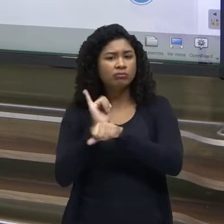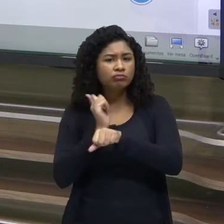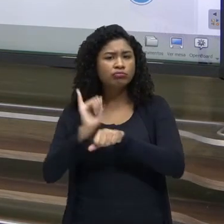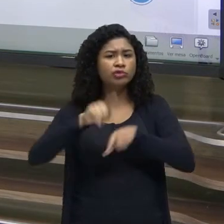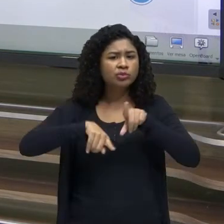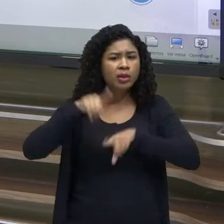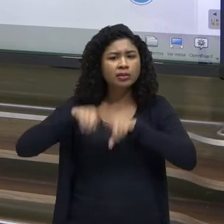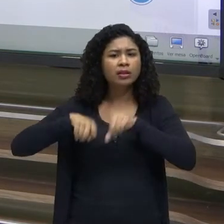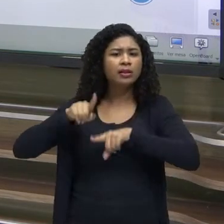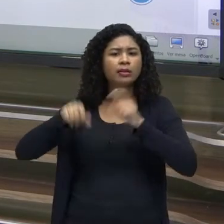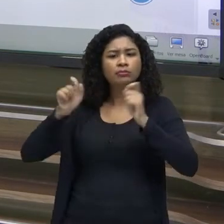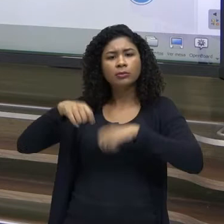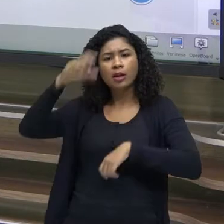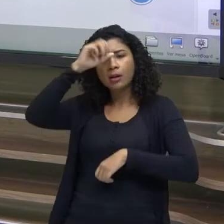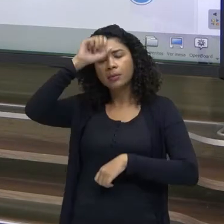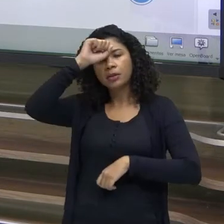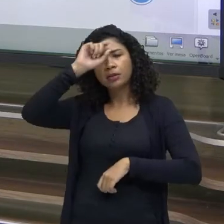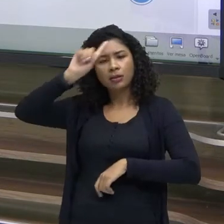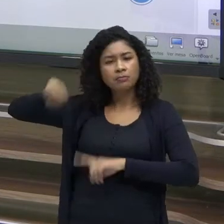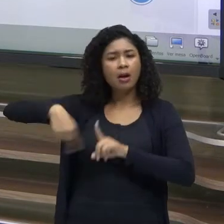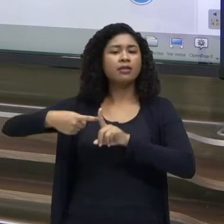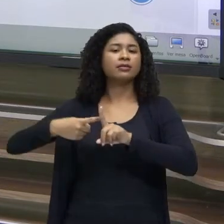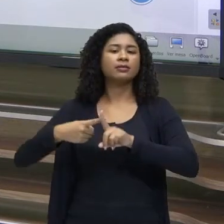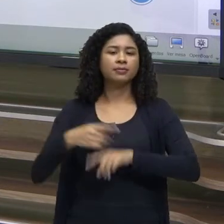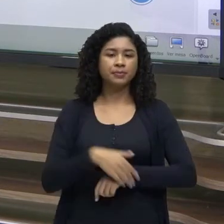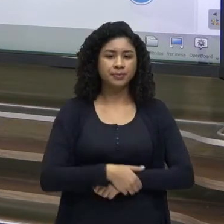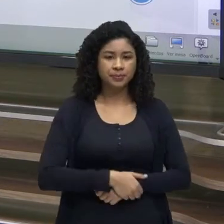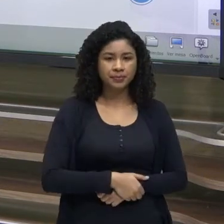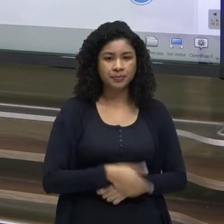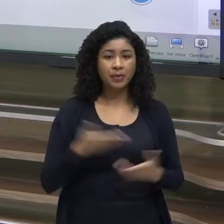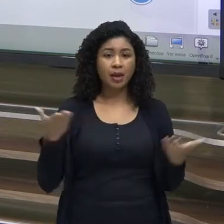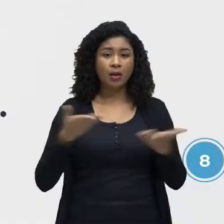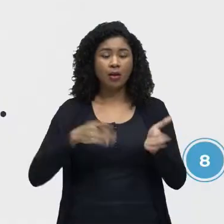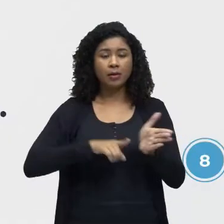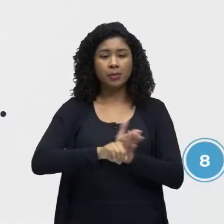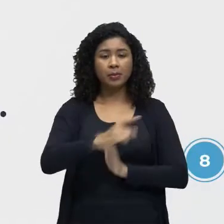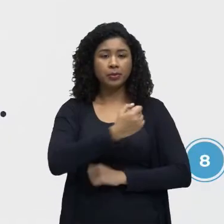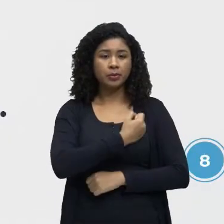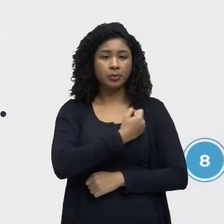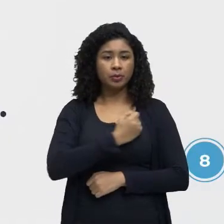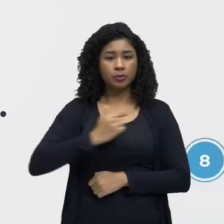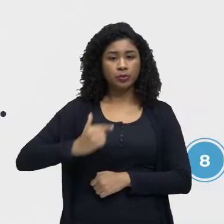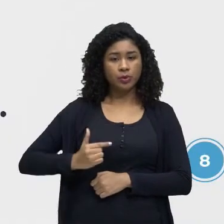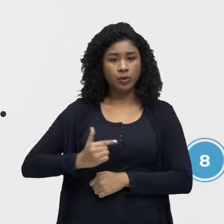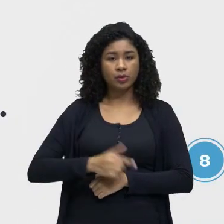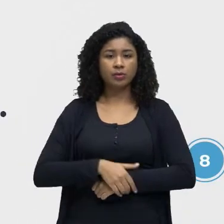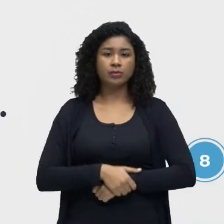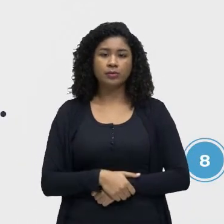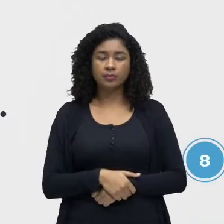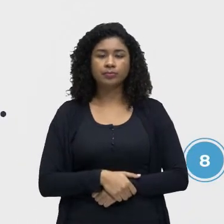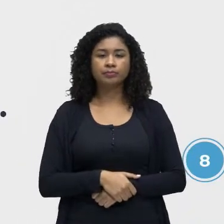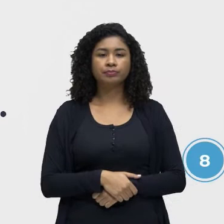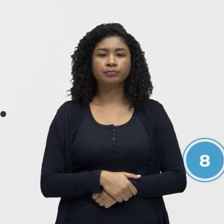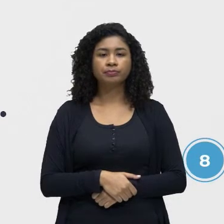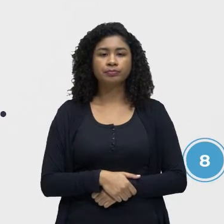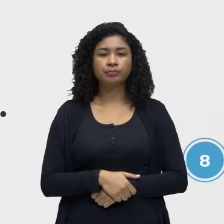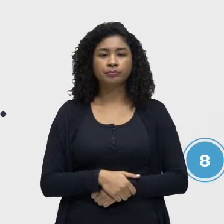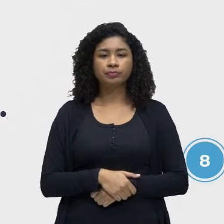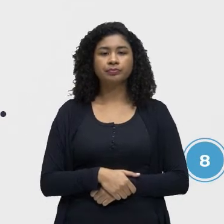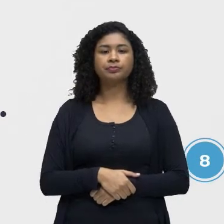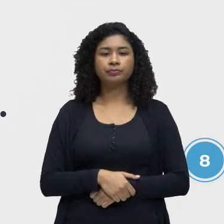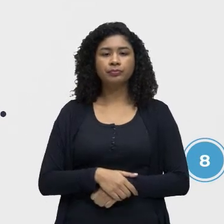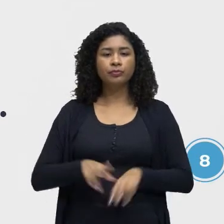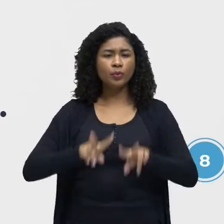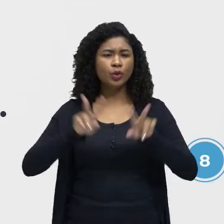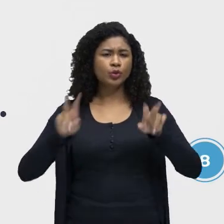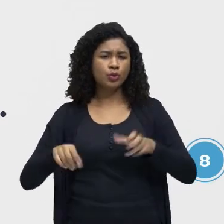que vocês têm para poder aprender cada vez mais. Vamos então para a questão número 2, que tinha para vocês o seguinte comando. Entre os